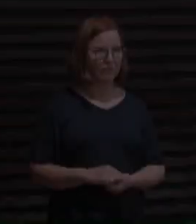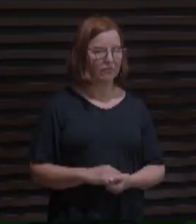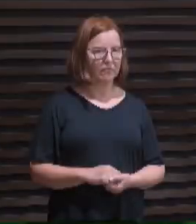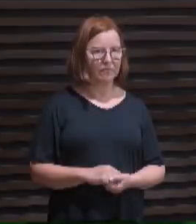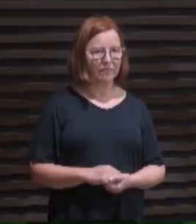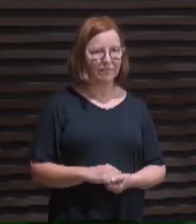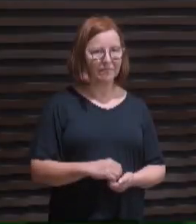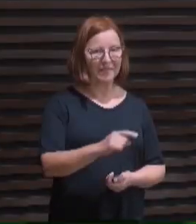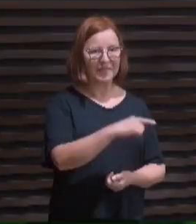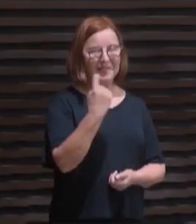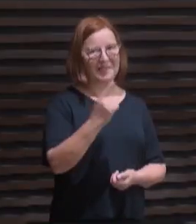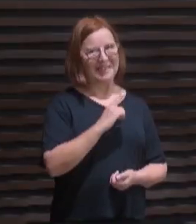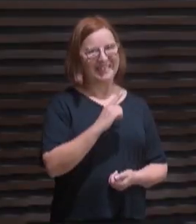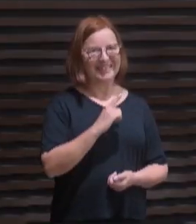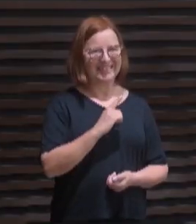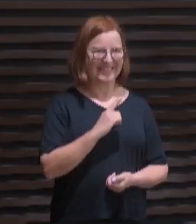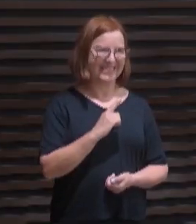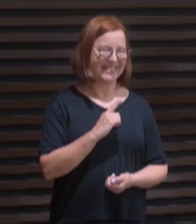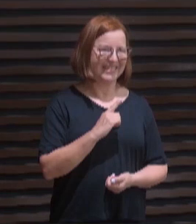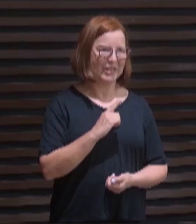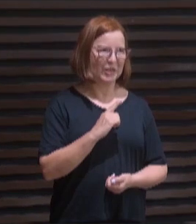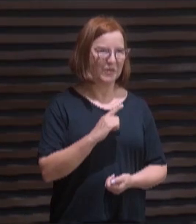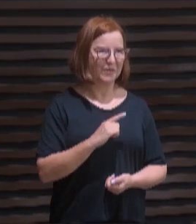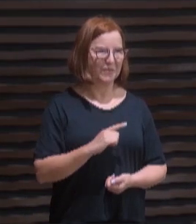Nós temos